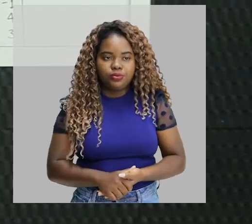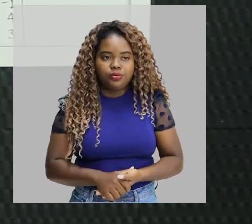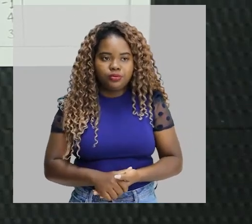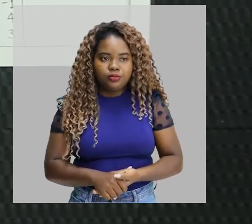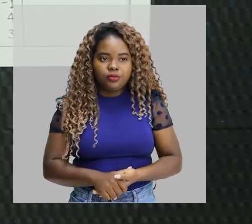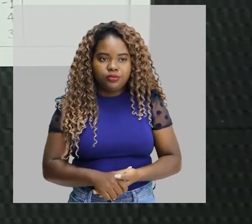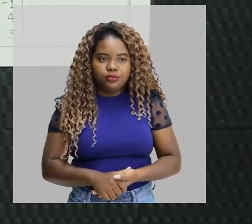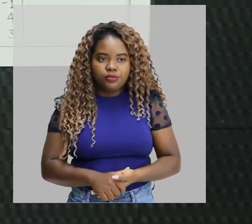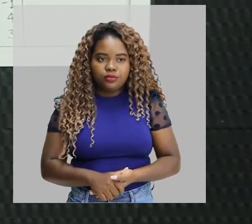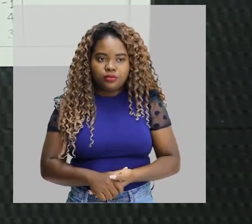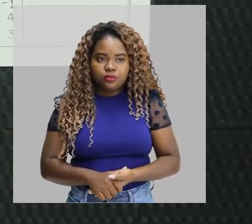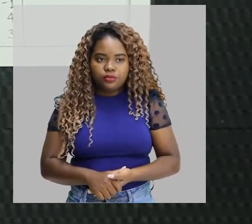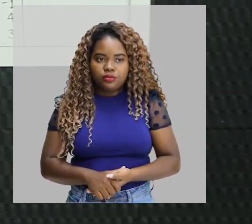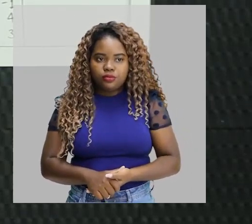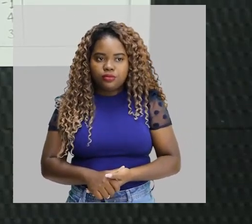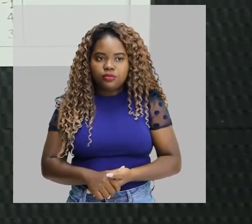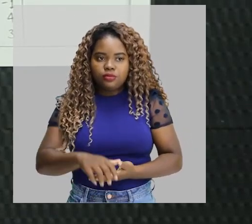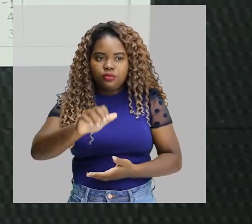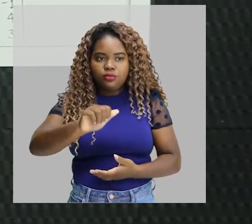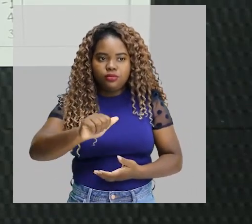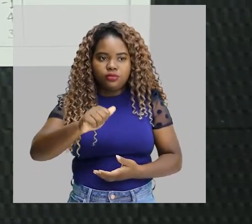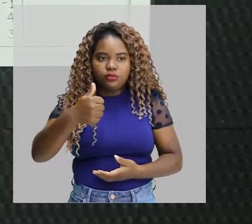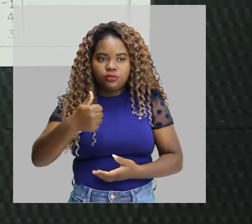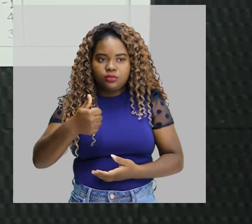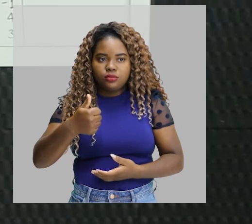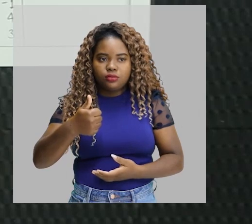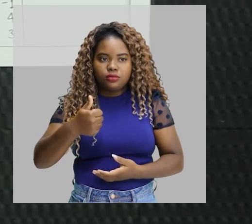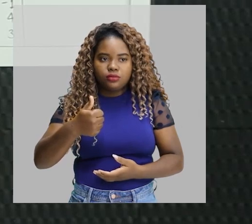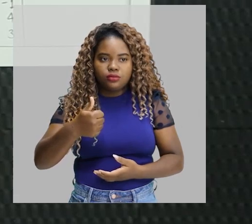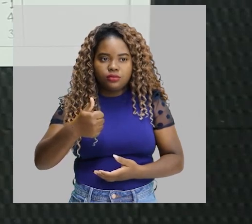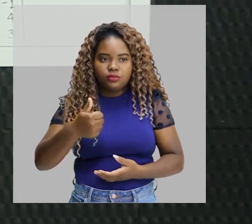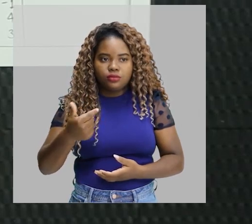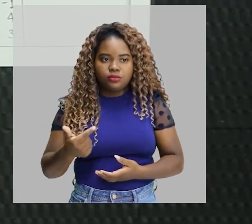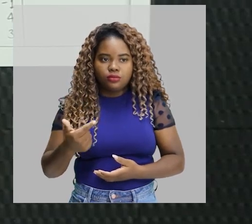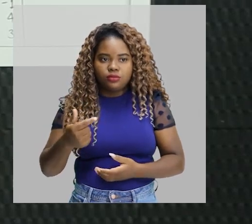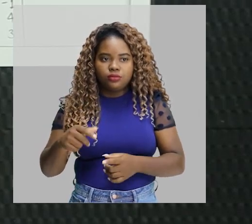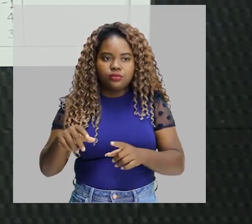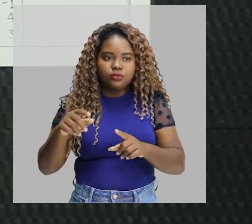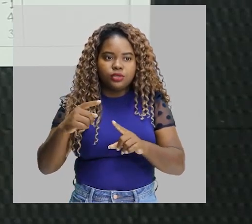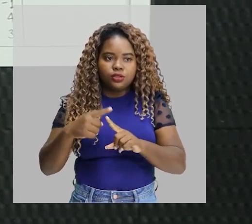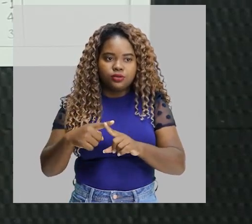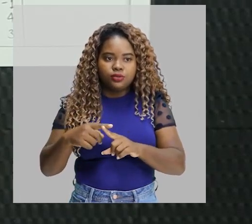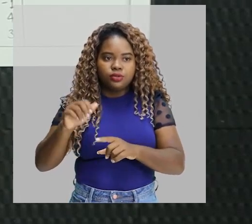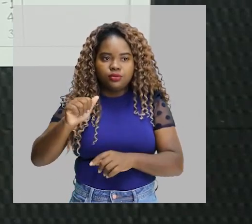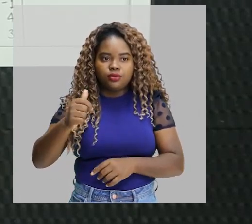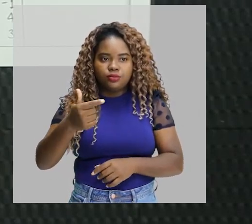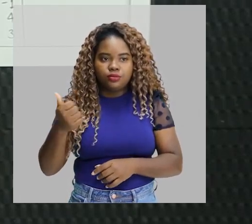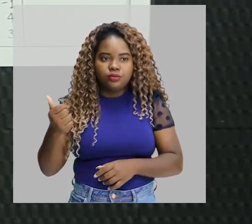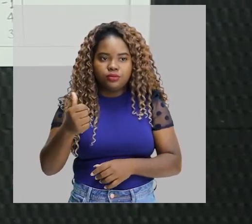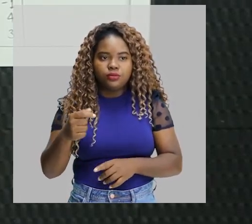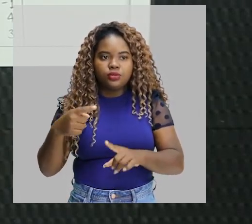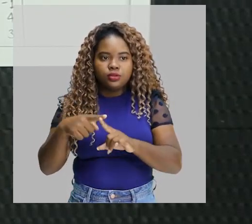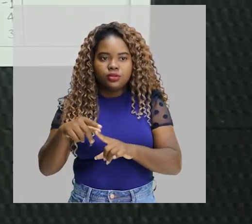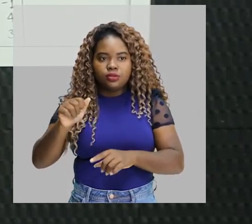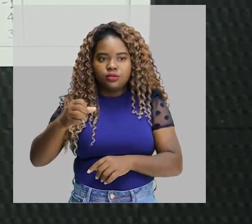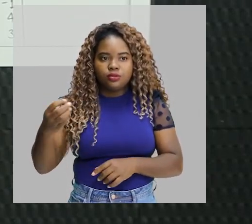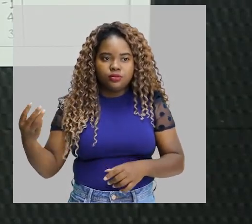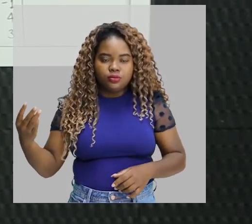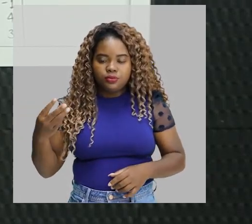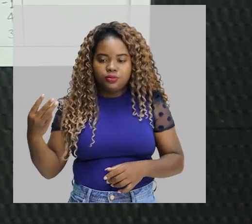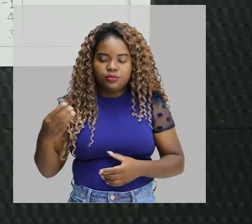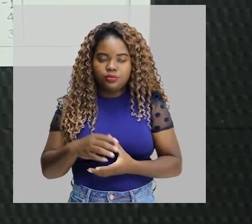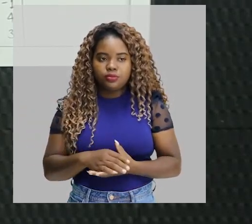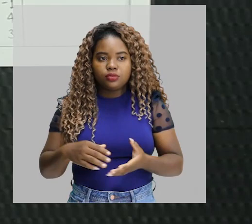dois vezes o a21 vezes o A33 menos